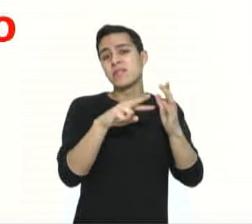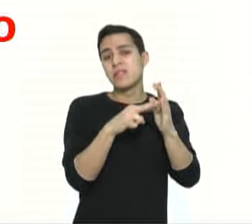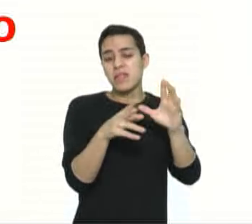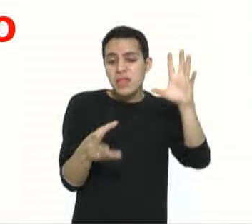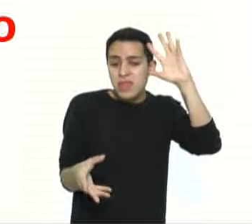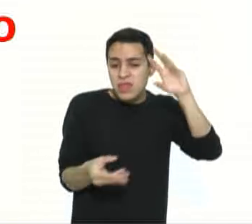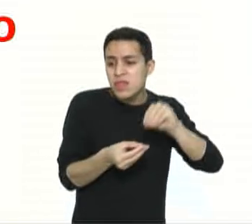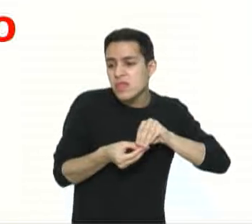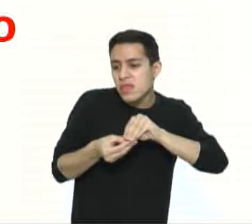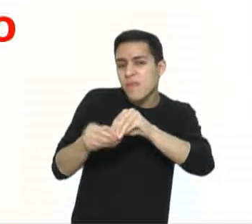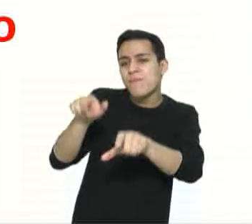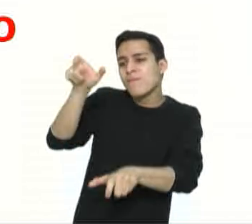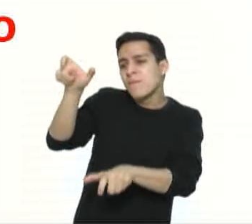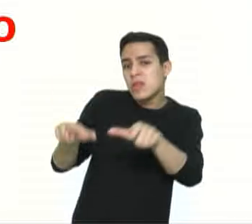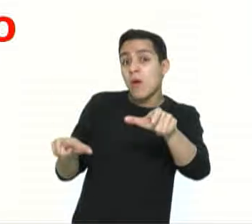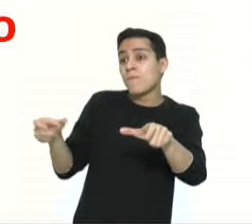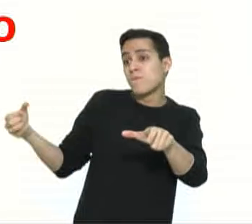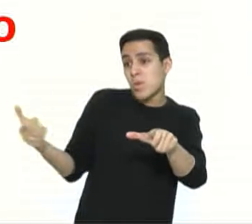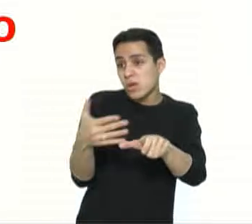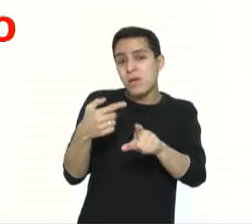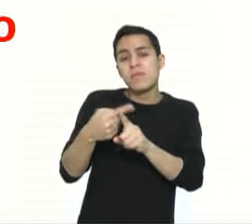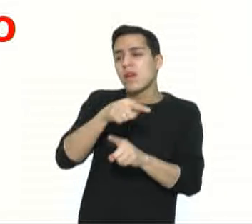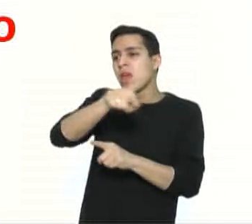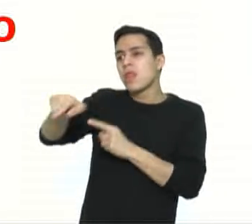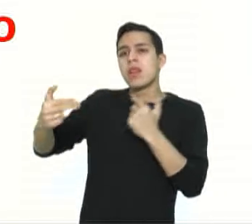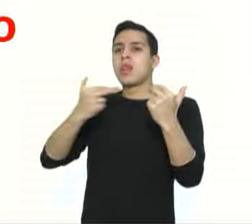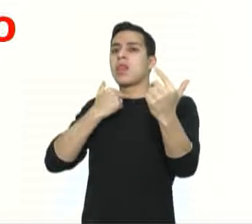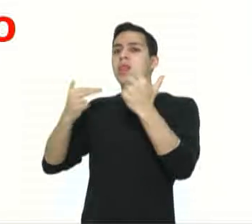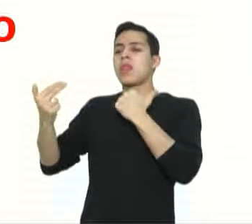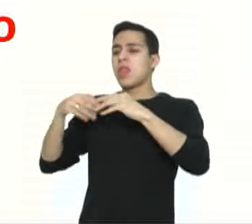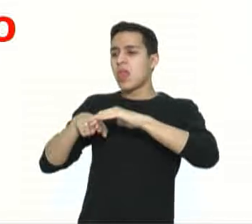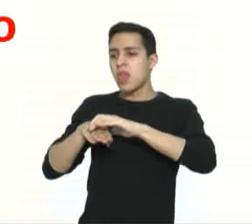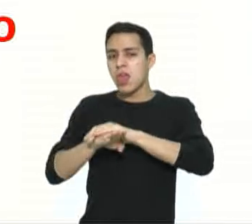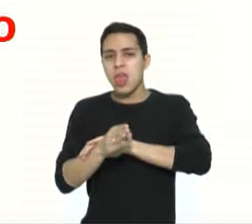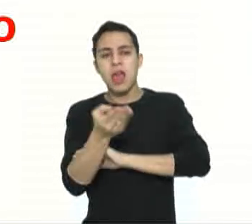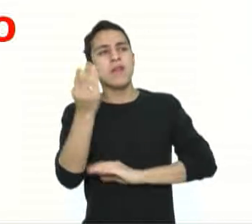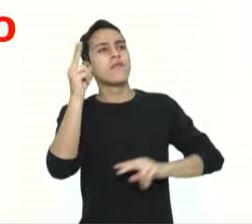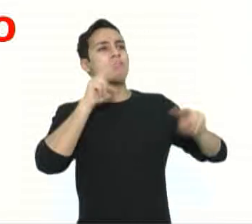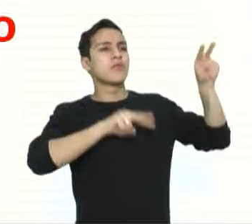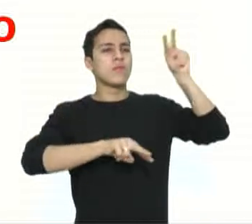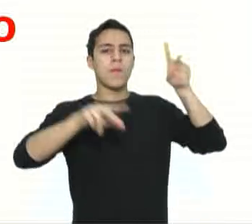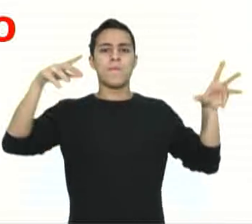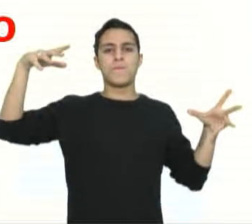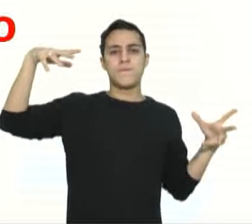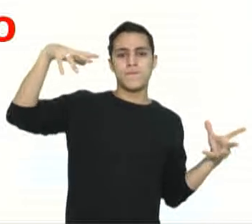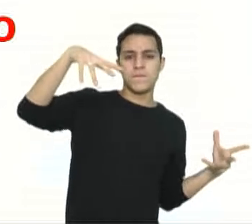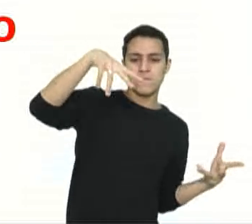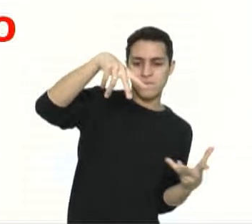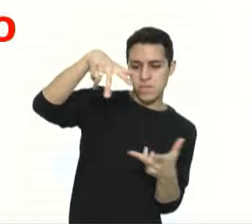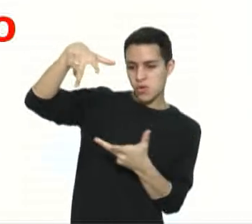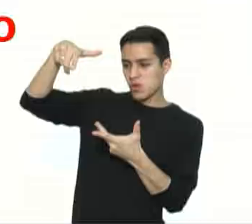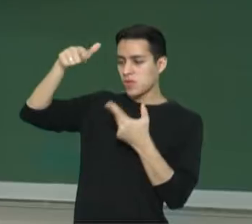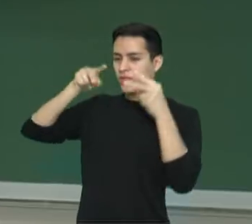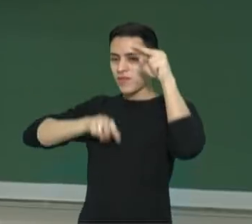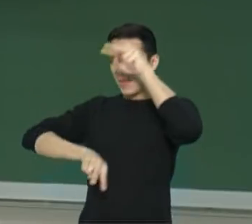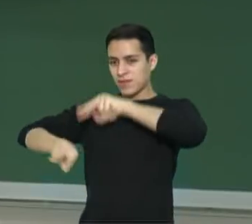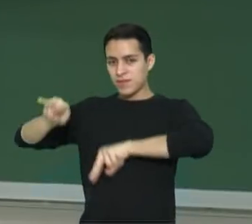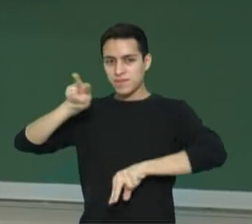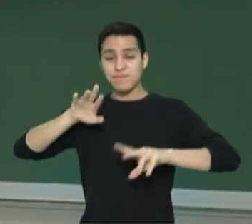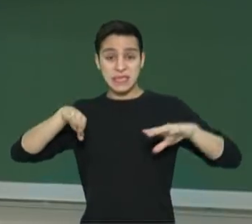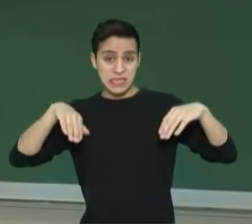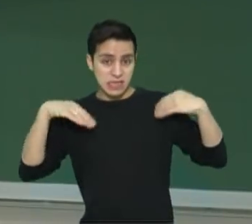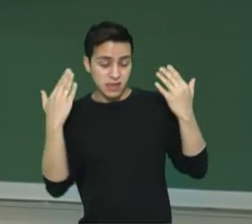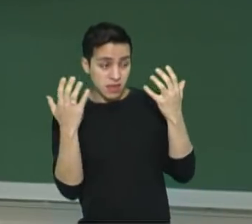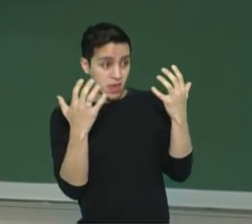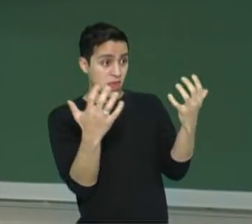moderno, tão atarefado e acostumado ao mundo das imagens, né? Então veja essa